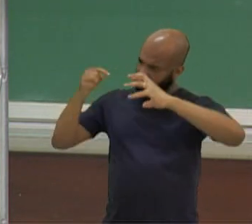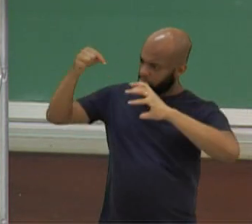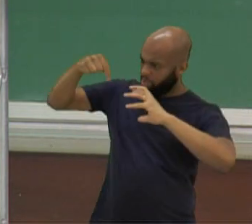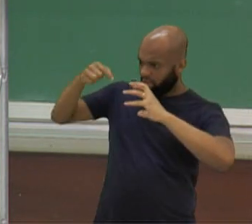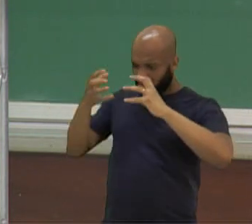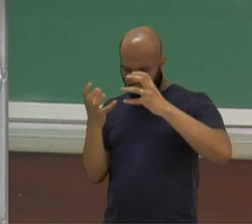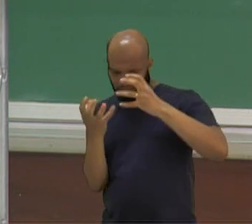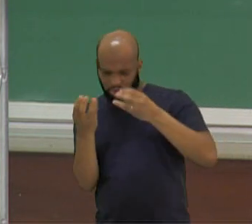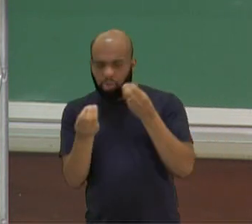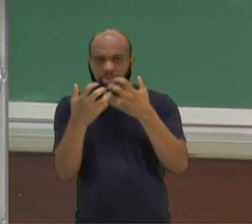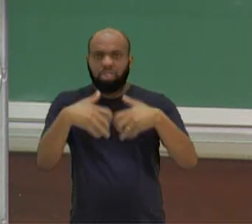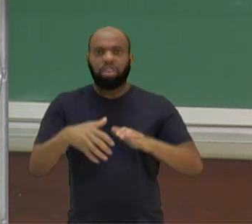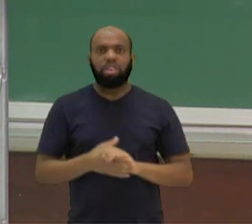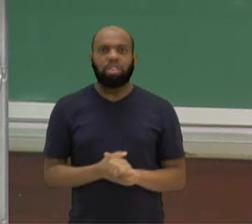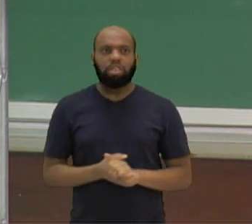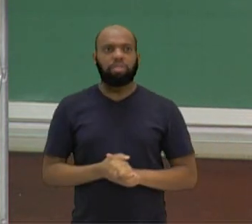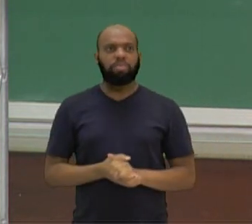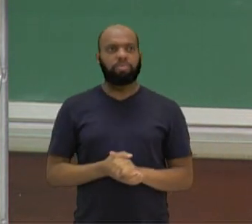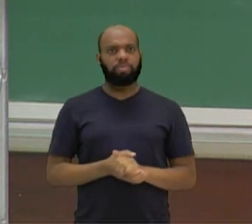continuar?